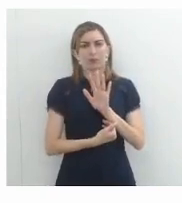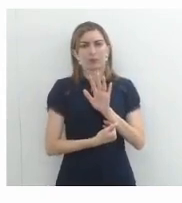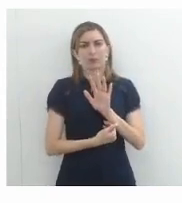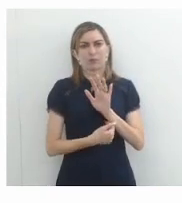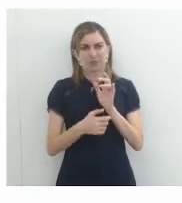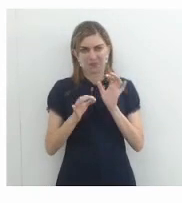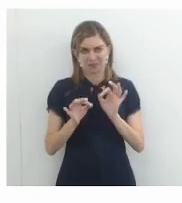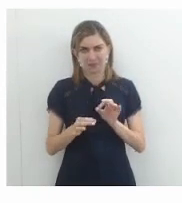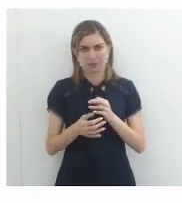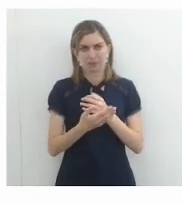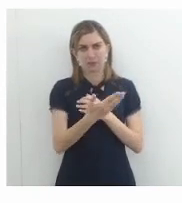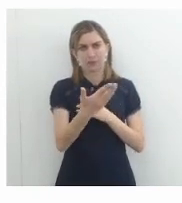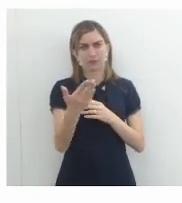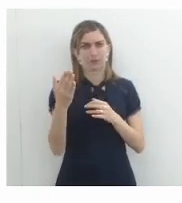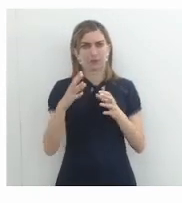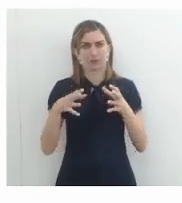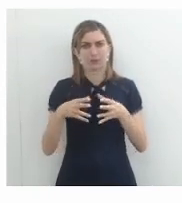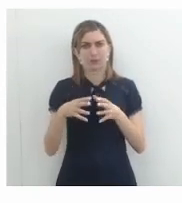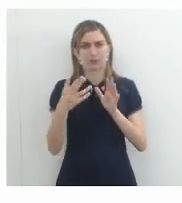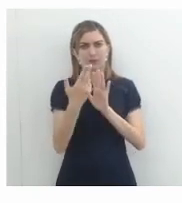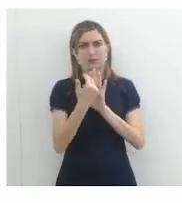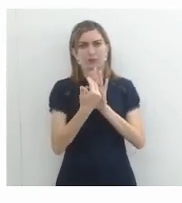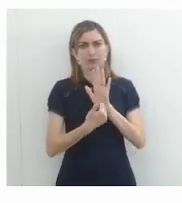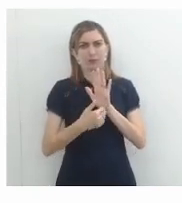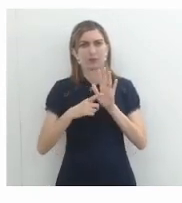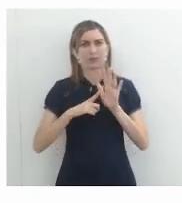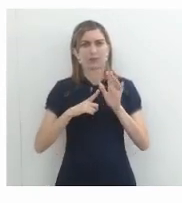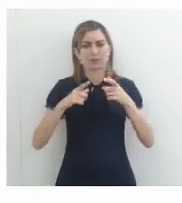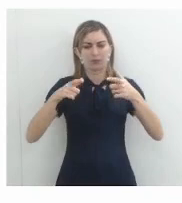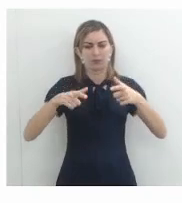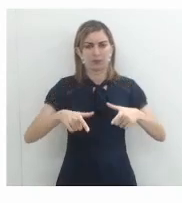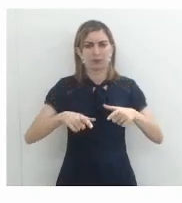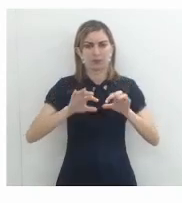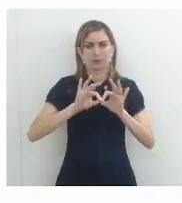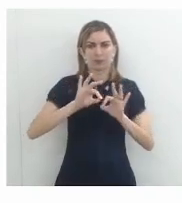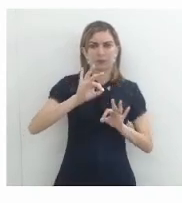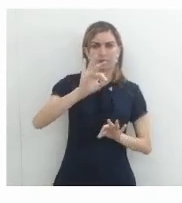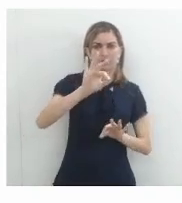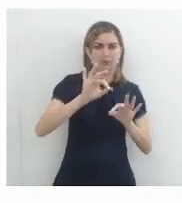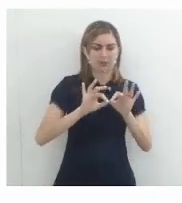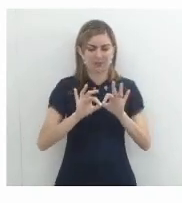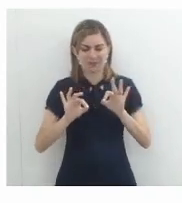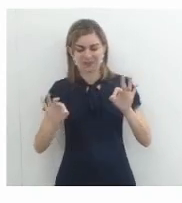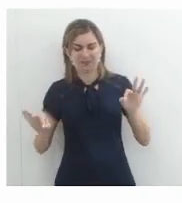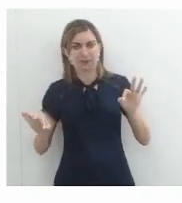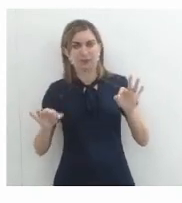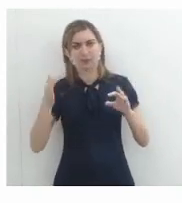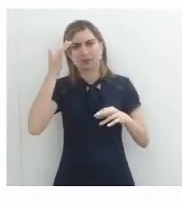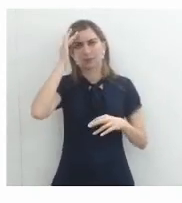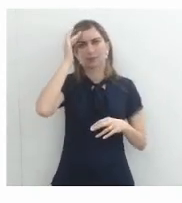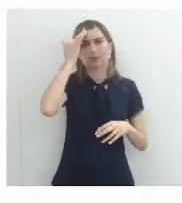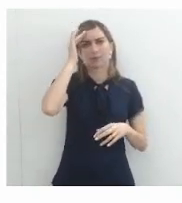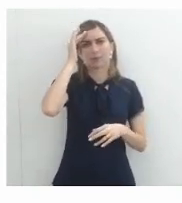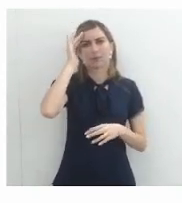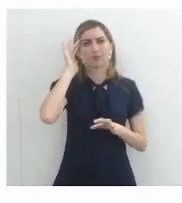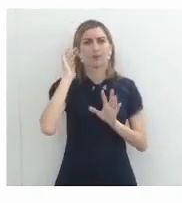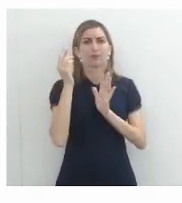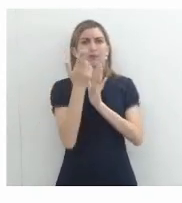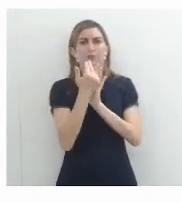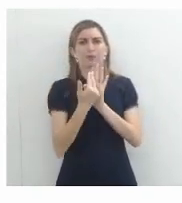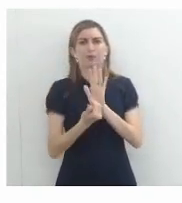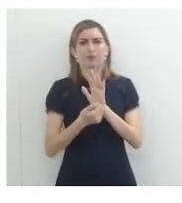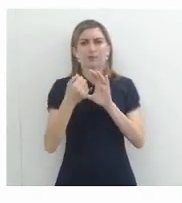Tá? A posição que as figuras possuem no espaço bidimensional ajudam a compreender o seu formato e as